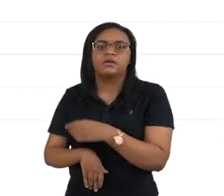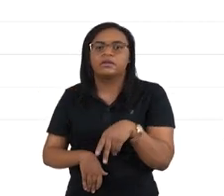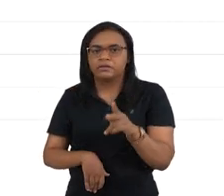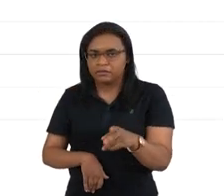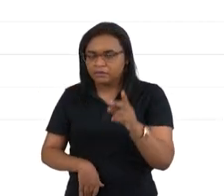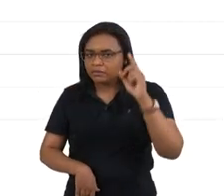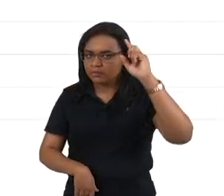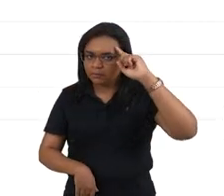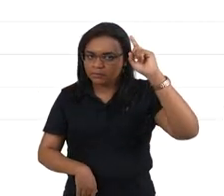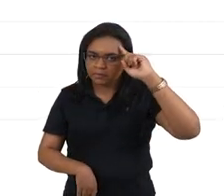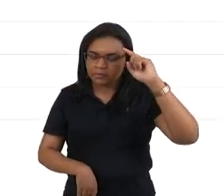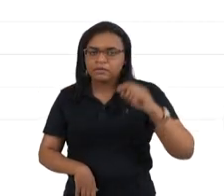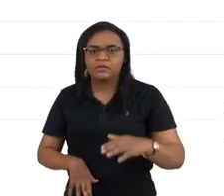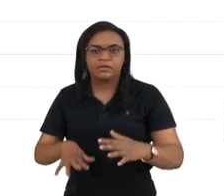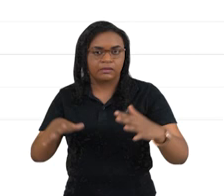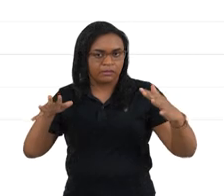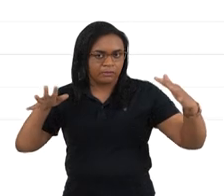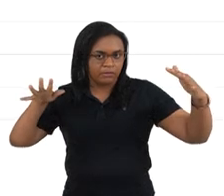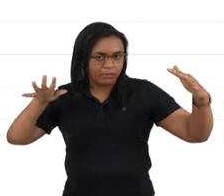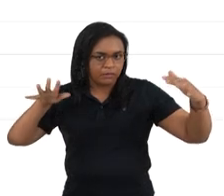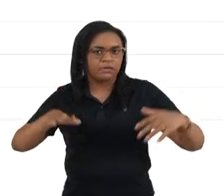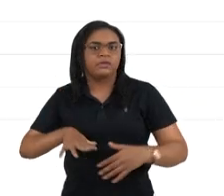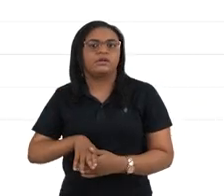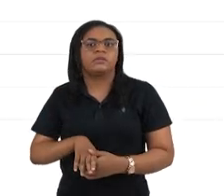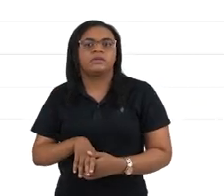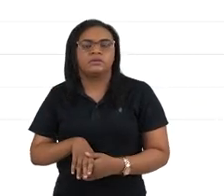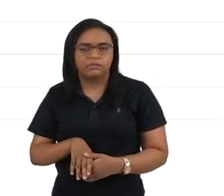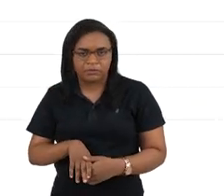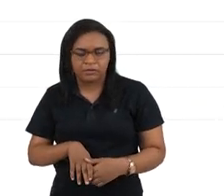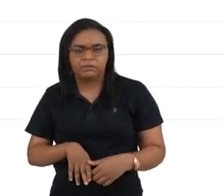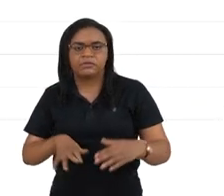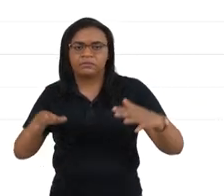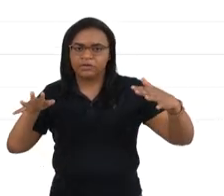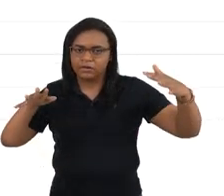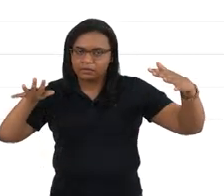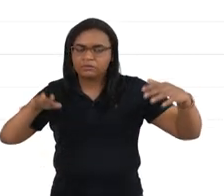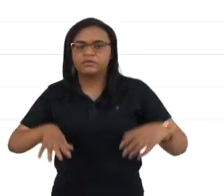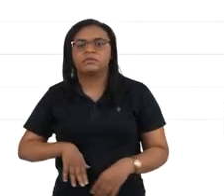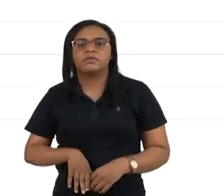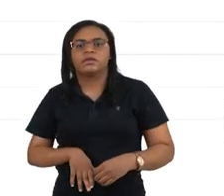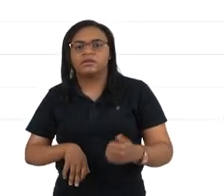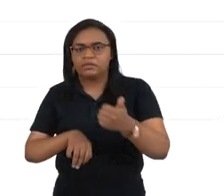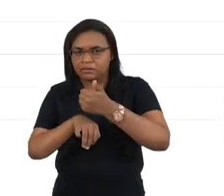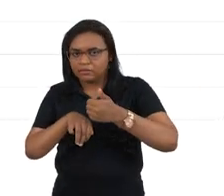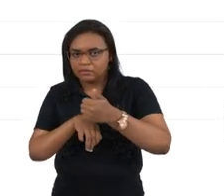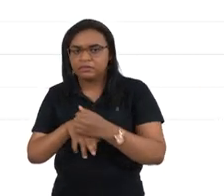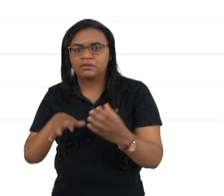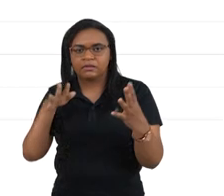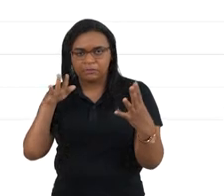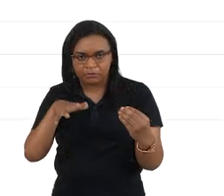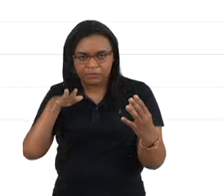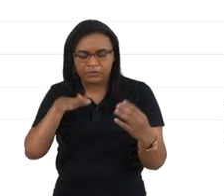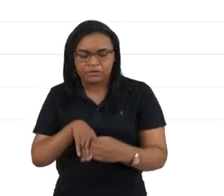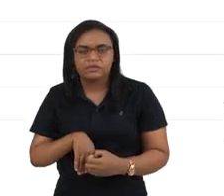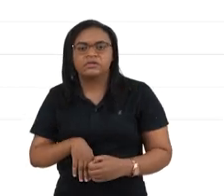número de operários, eu vou aumentar o número de peças produzidas ou diminuir? Aumentar, por quê? Porque vai ter mais gente trabalhando. Então, a grandeza aqui, ó, vai ser maior do